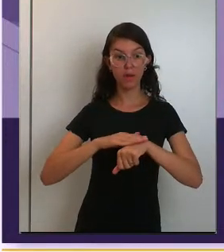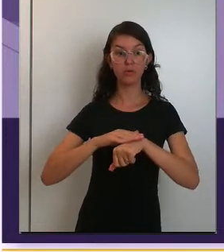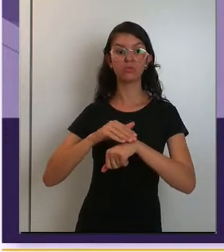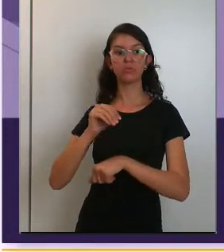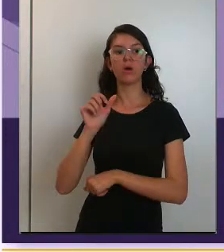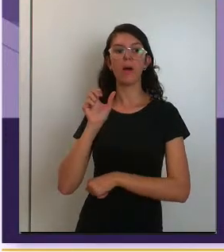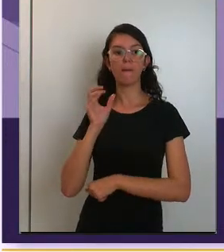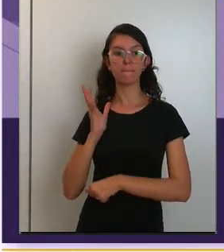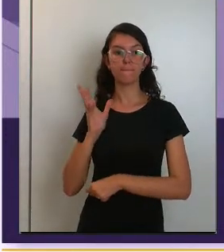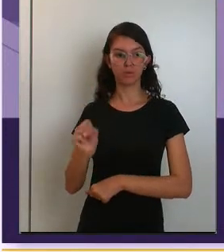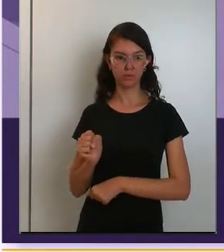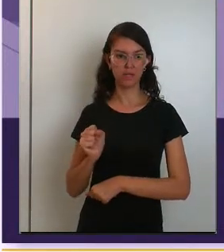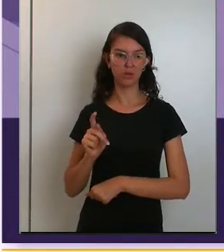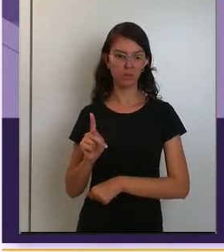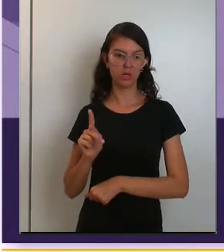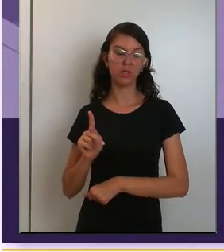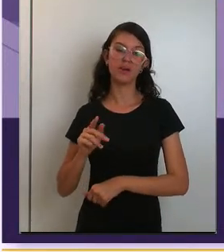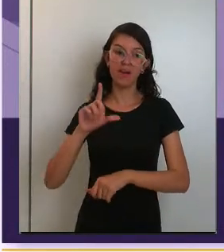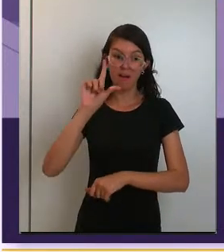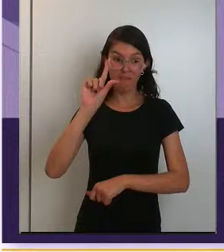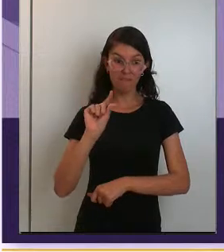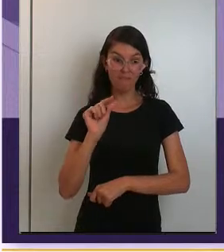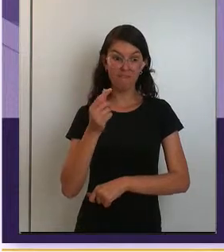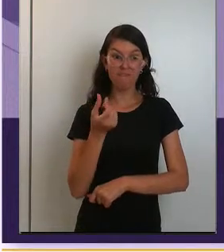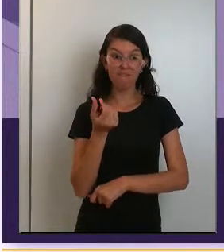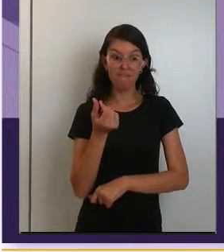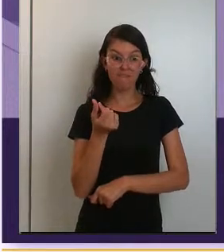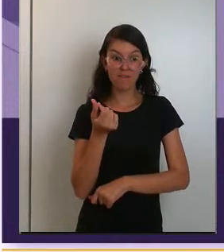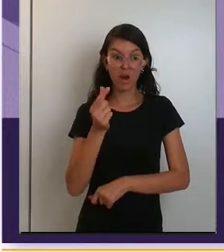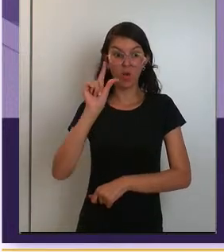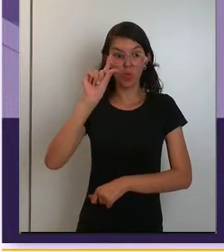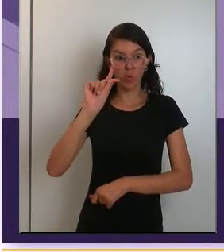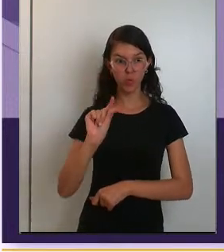desigualdade em relação aos homens.